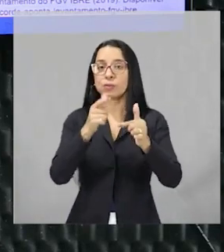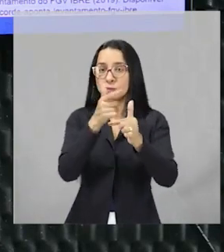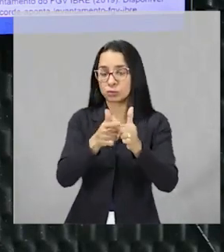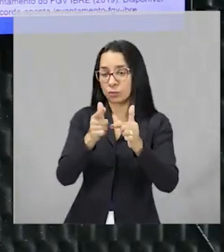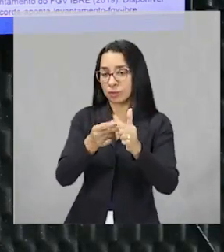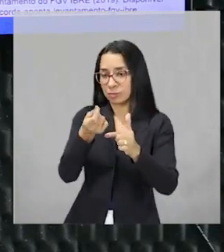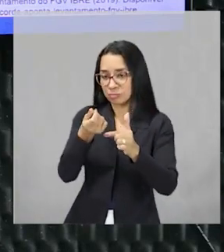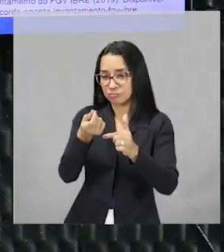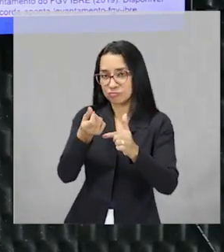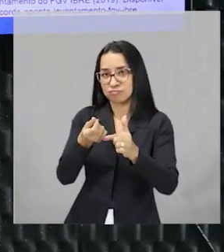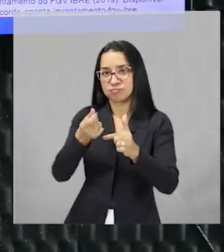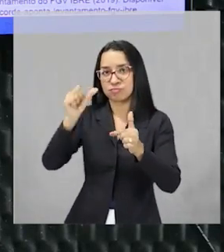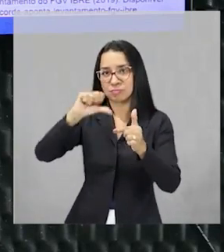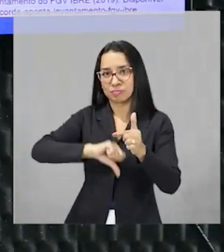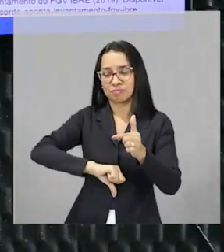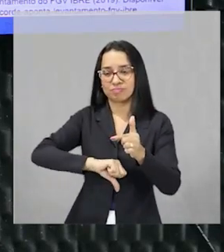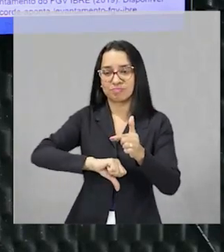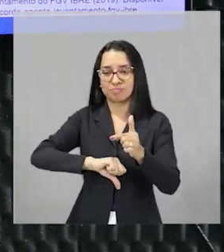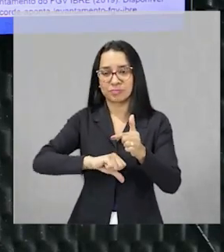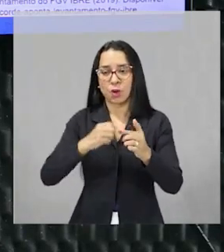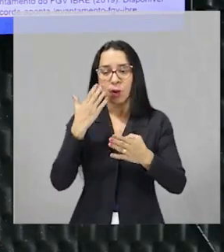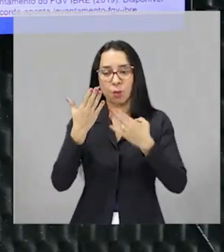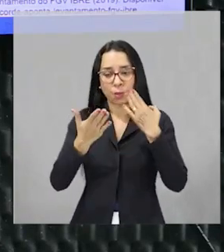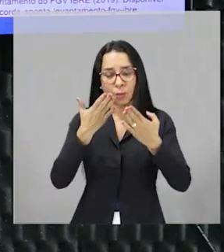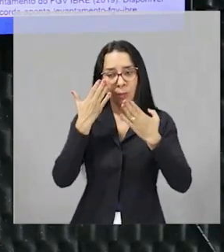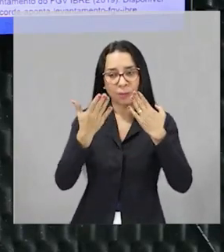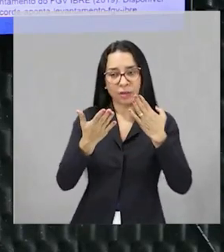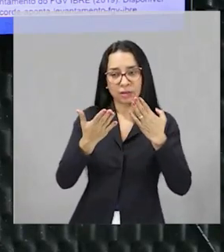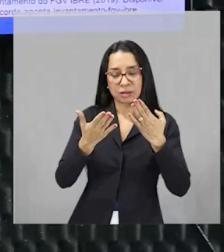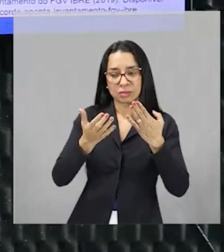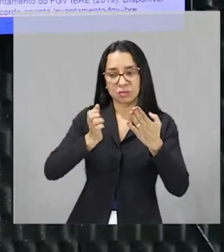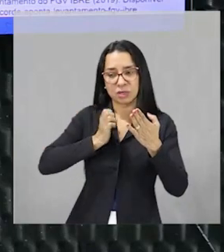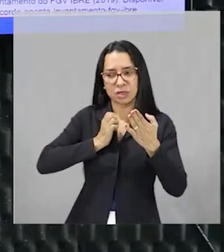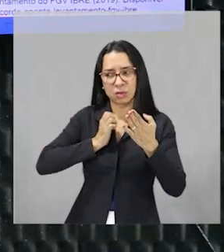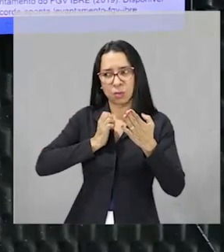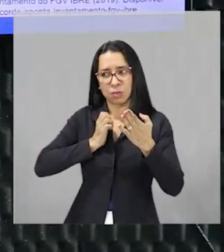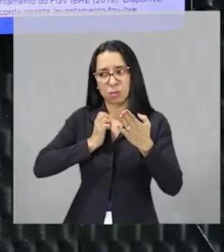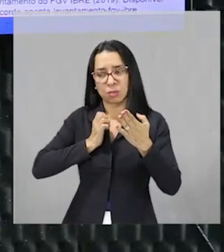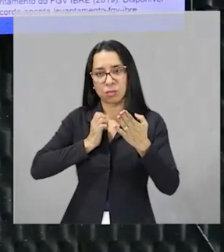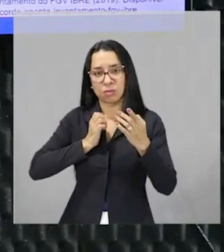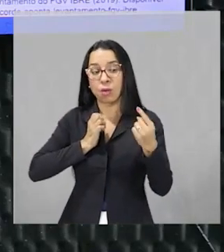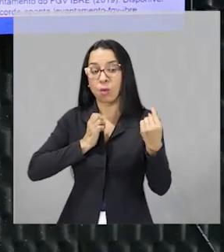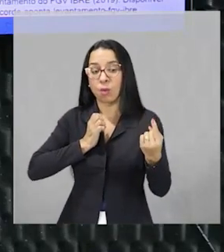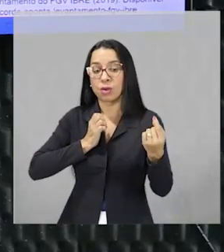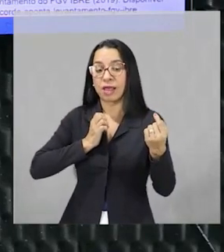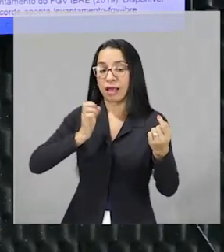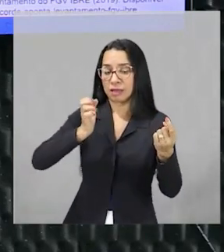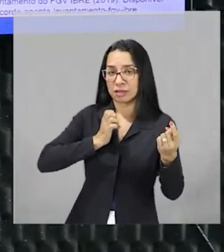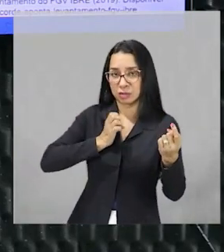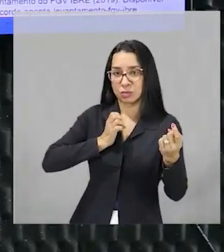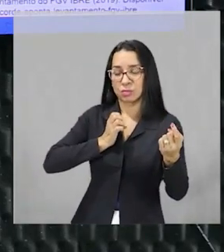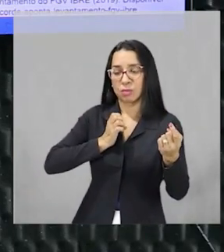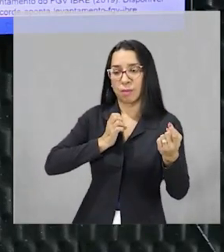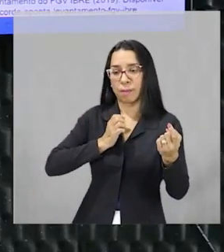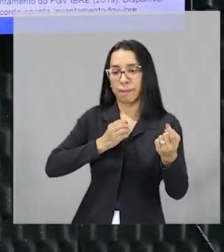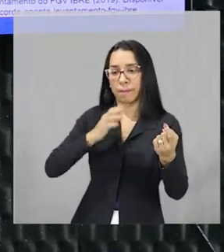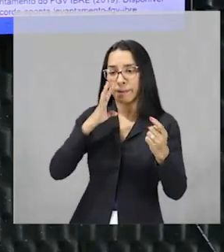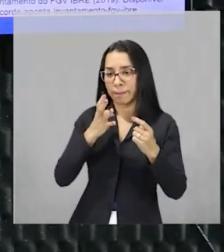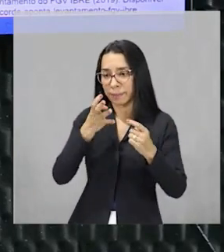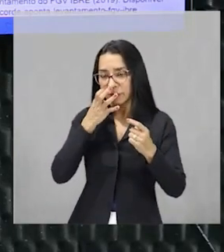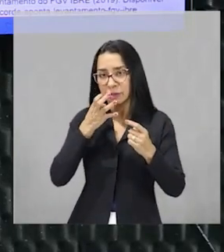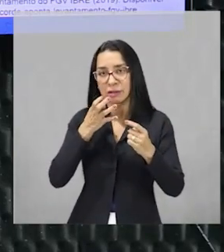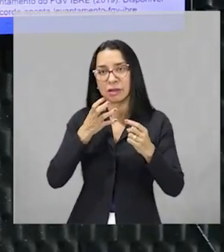vamos perceber? Comparando ricos com ricos, nós vamos perceber que há uma queda. Né? Se você for analisar o gráfico, você vai perceber